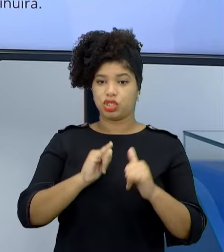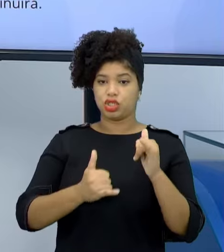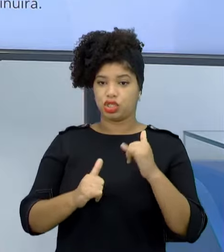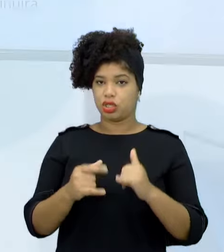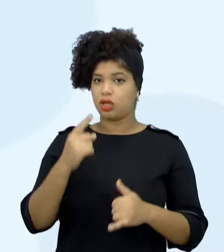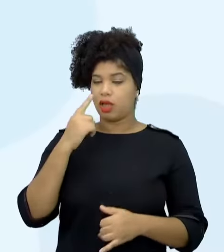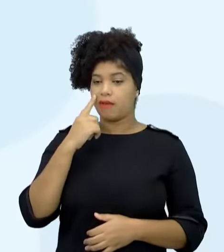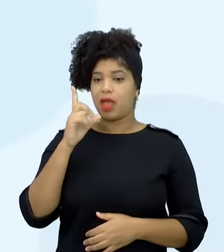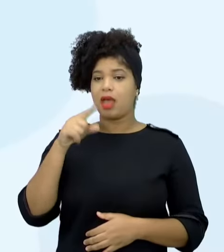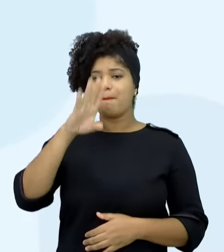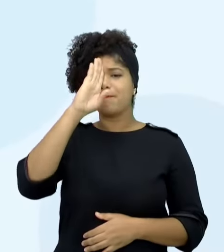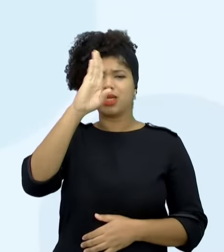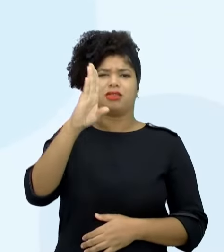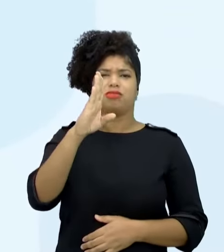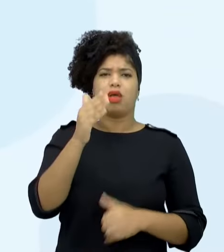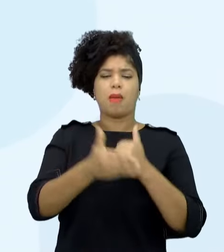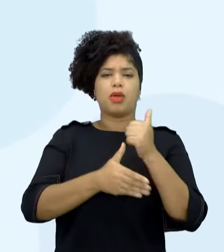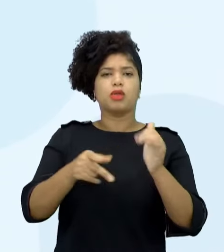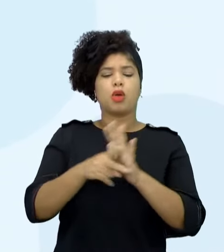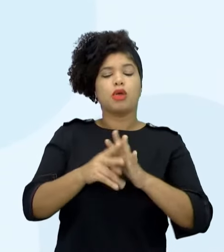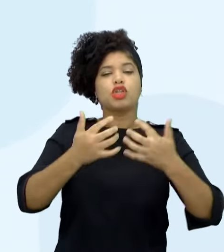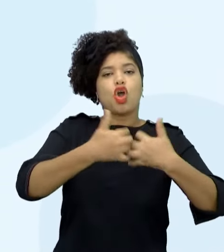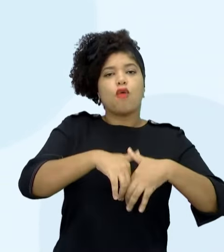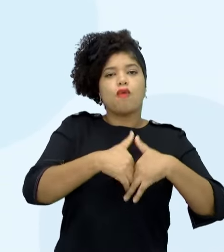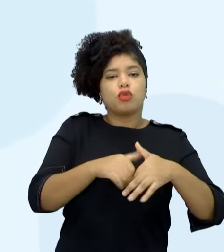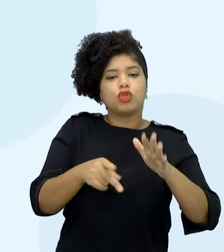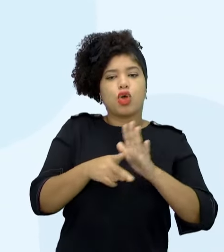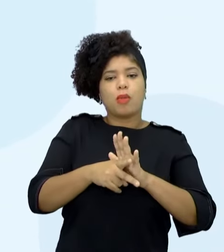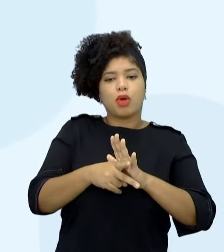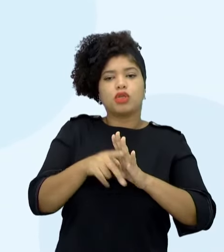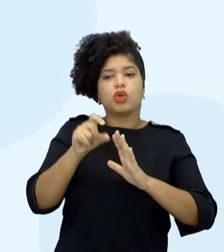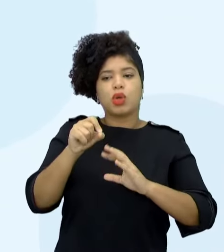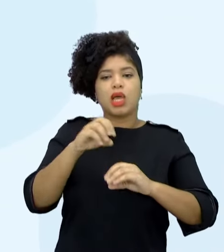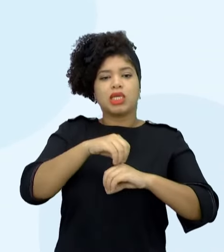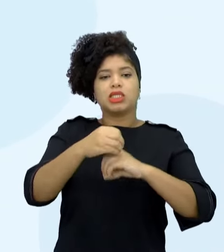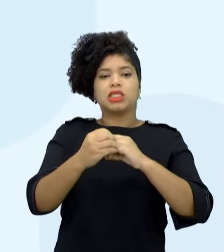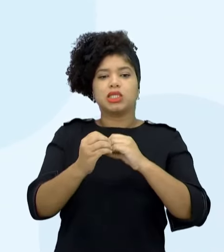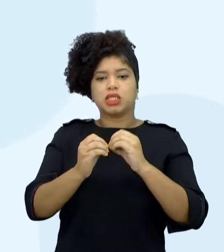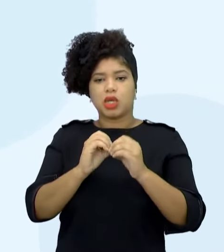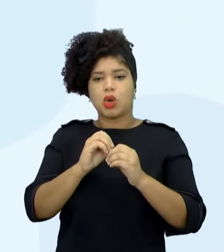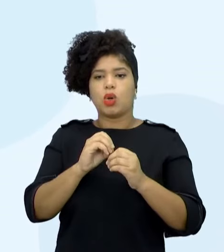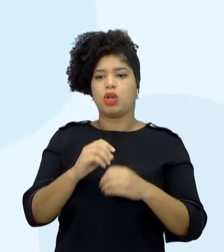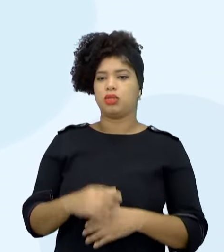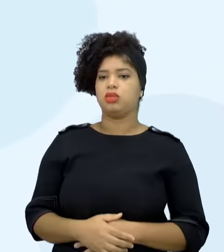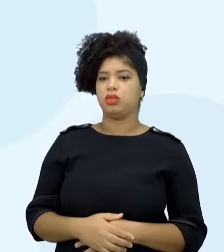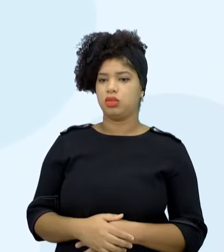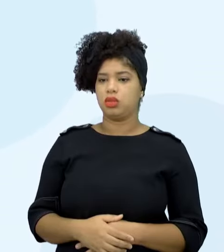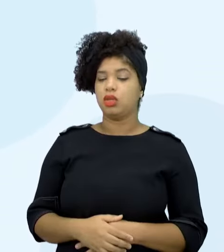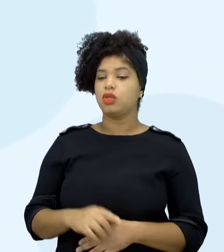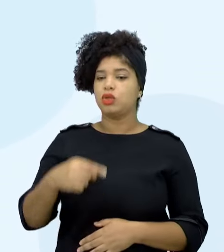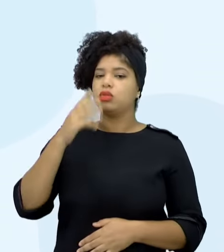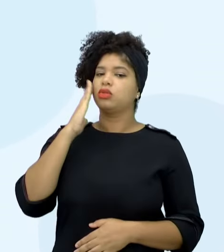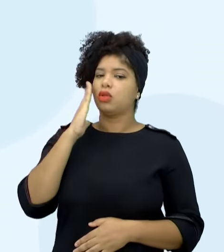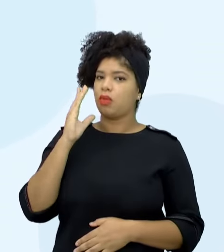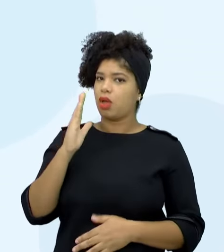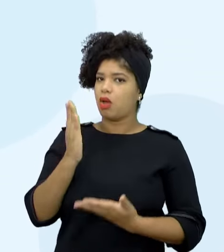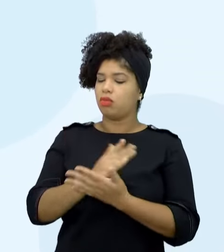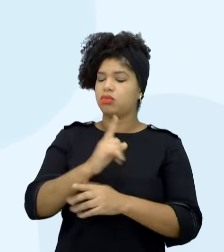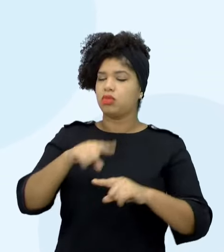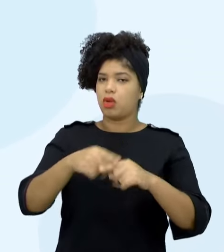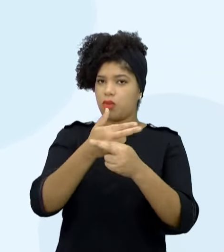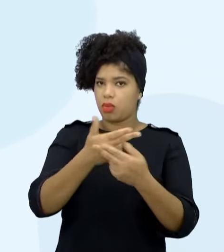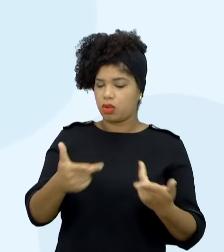a matriz do funcionamento de células fotovoltaicas. O que são semicondutores? Já falei para você que tem materiais que conduzem